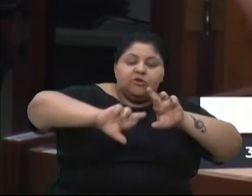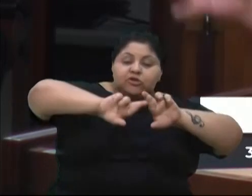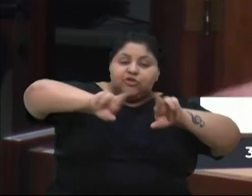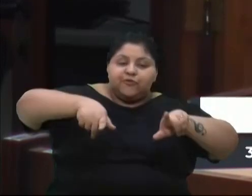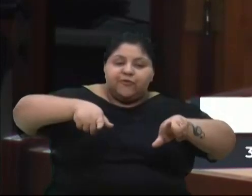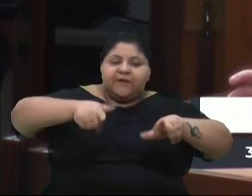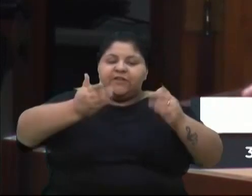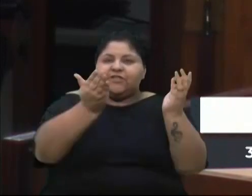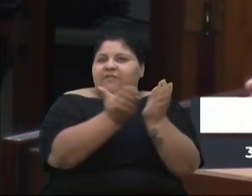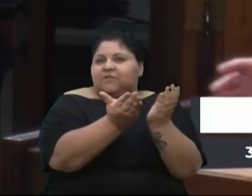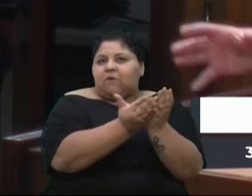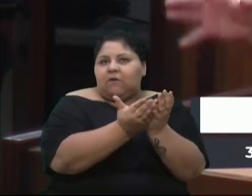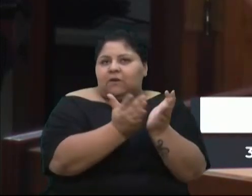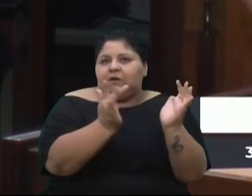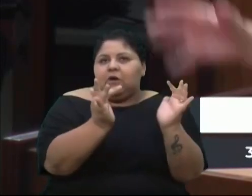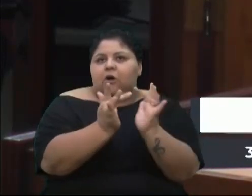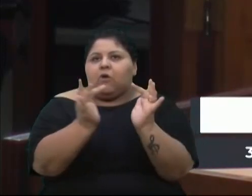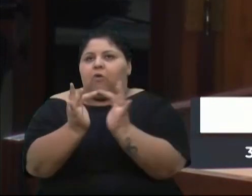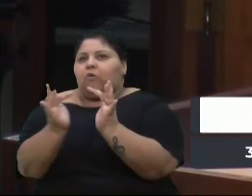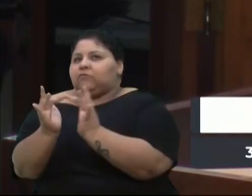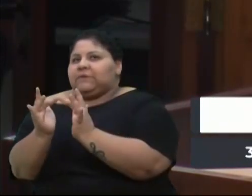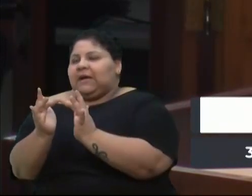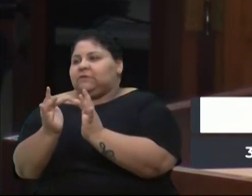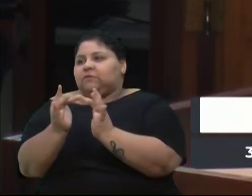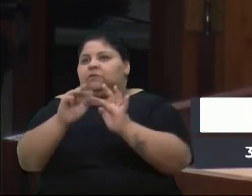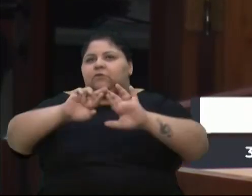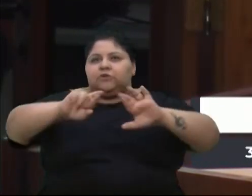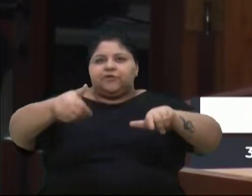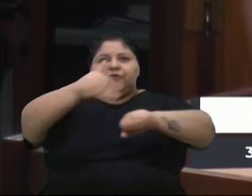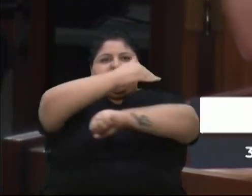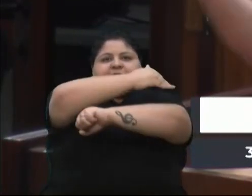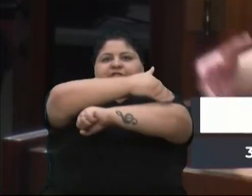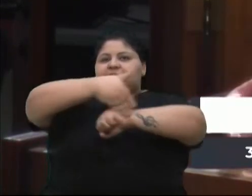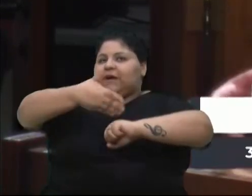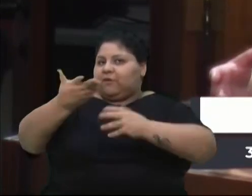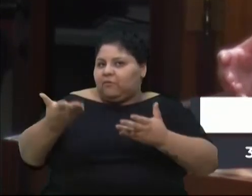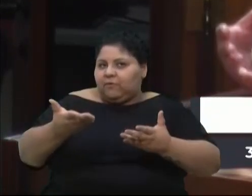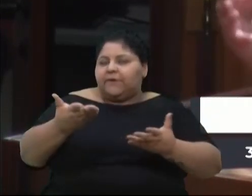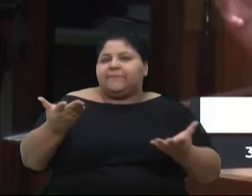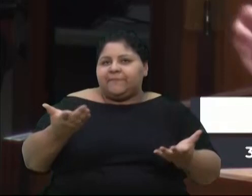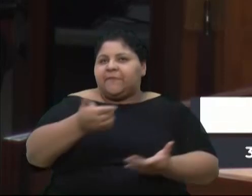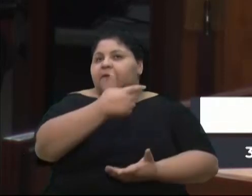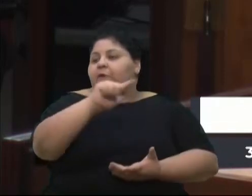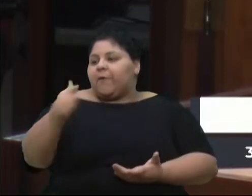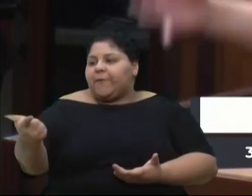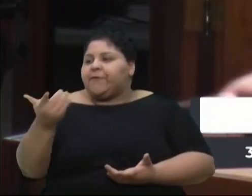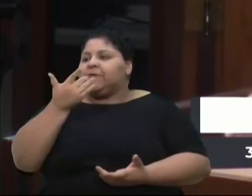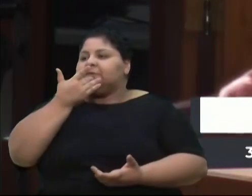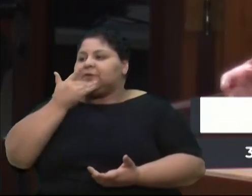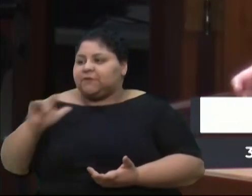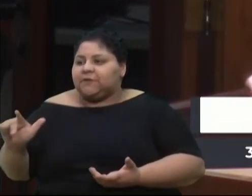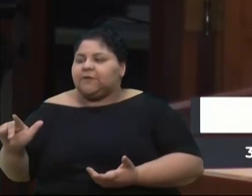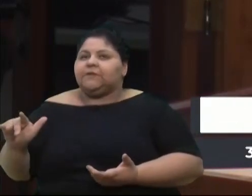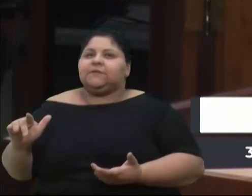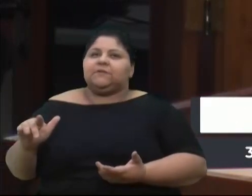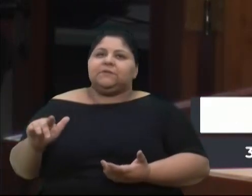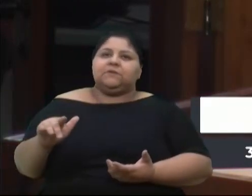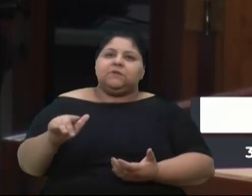coisas que não a rua, tendo contato com outras crianças, com outras